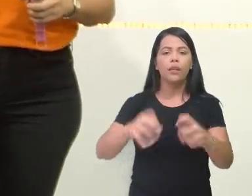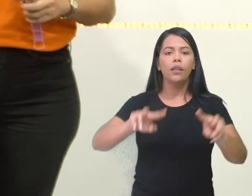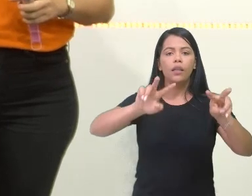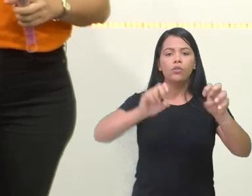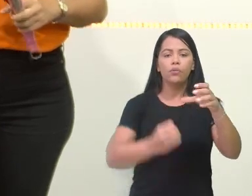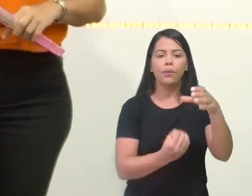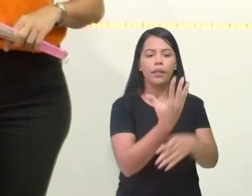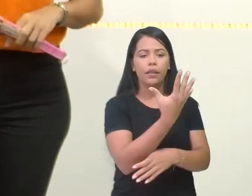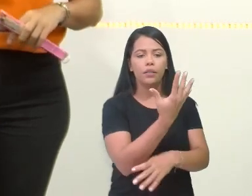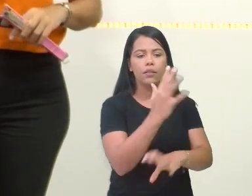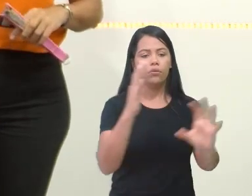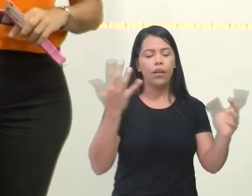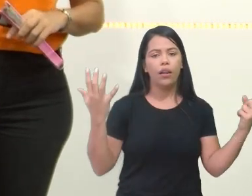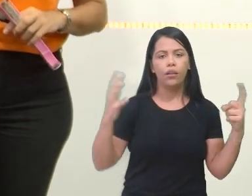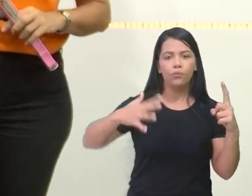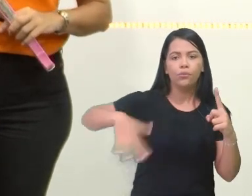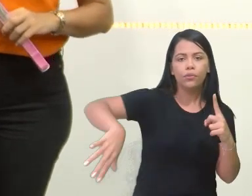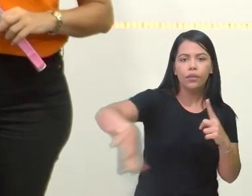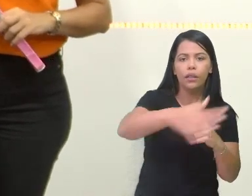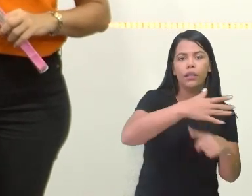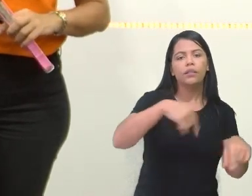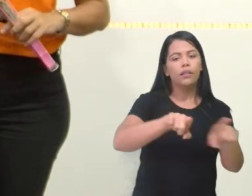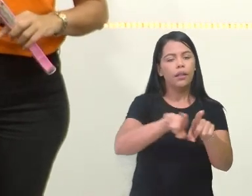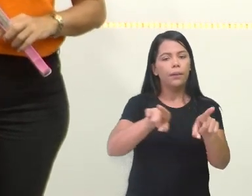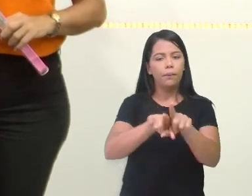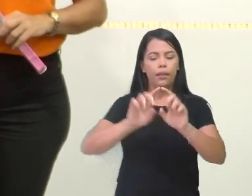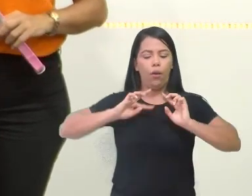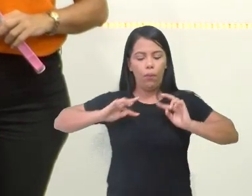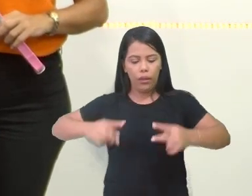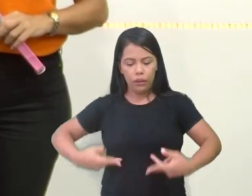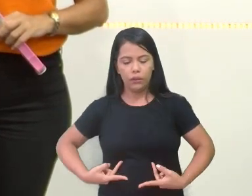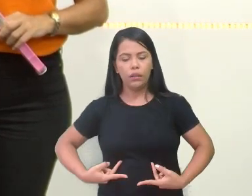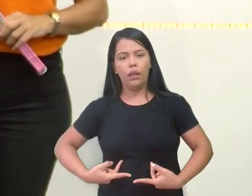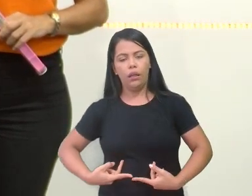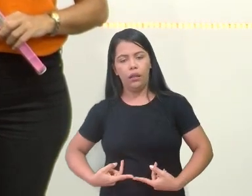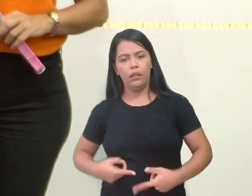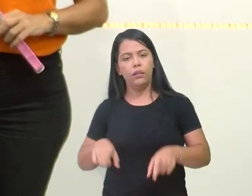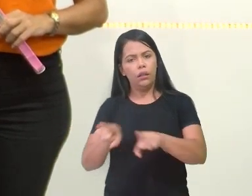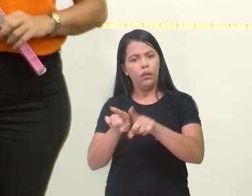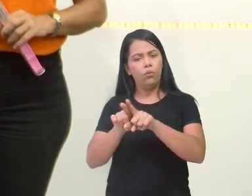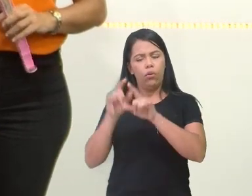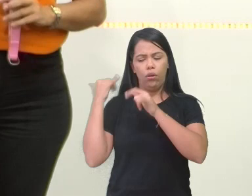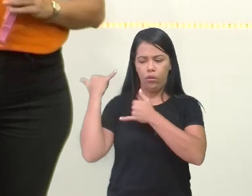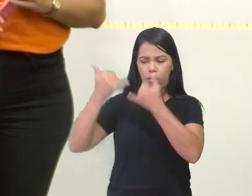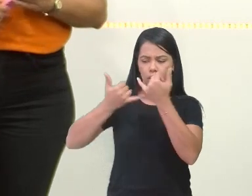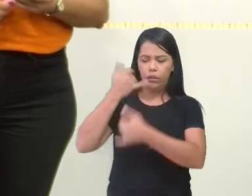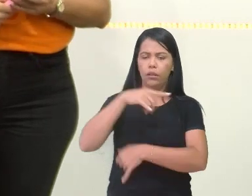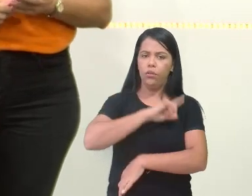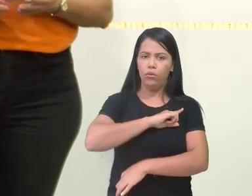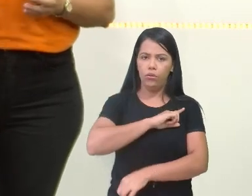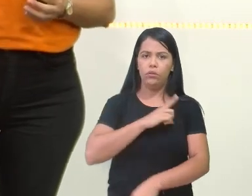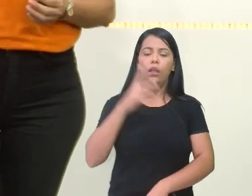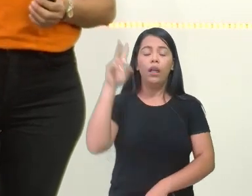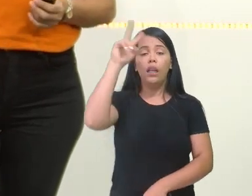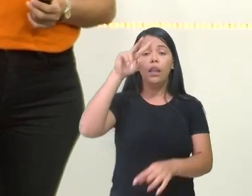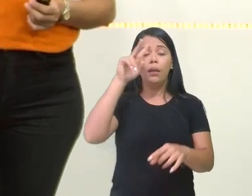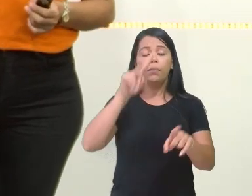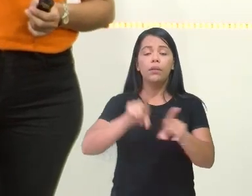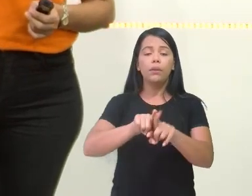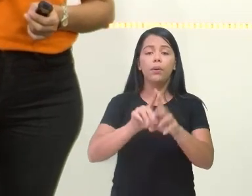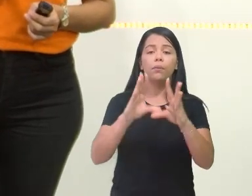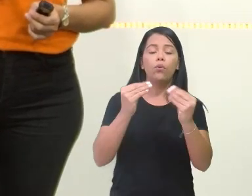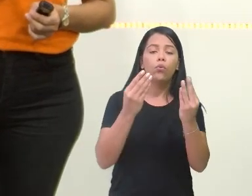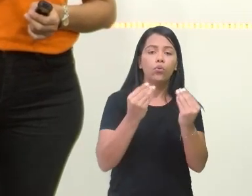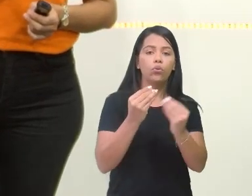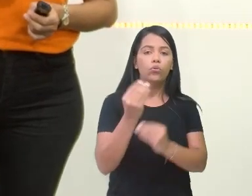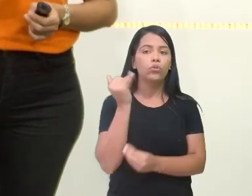da natureza, da criação do homem, assim como nossas lendas, certo? Também lembram muito